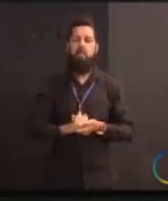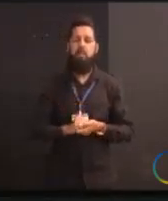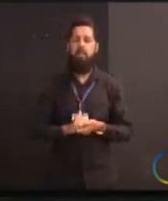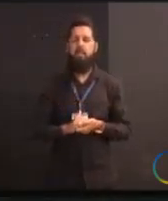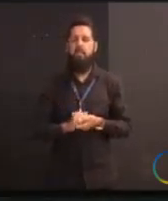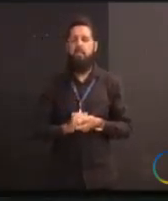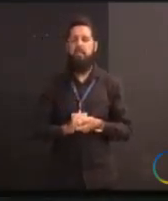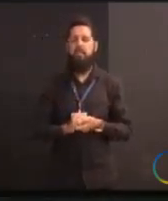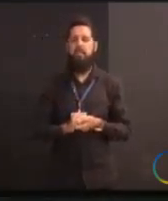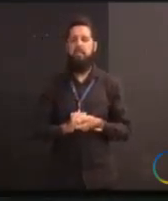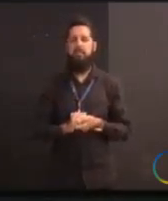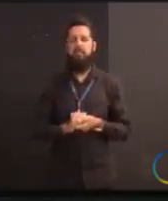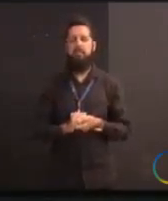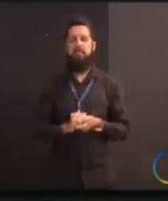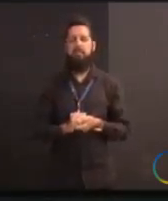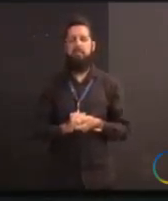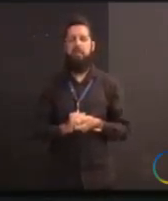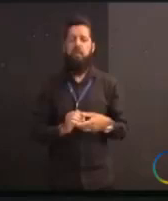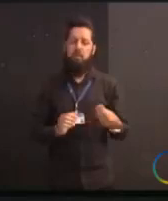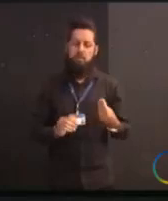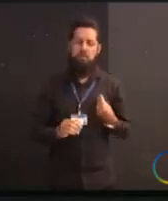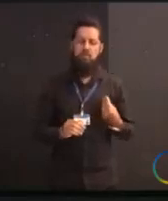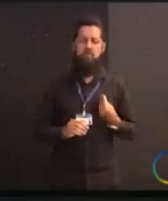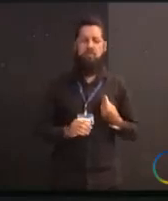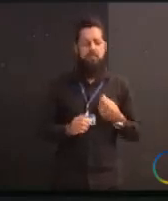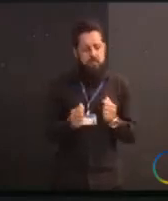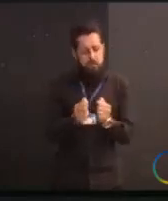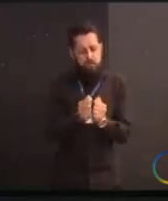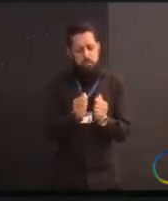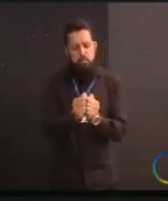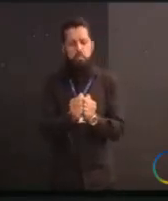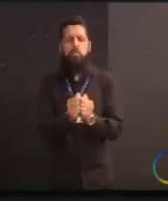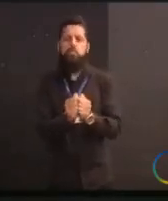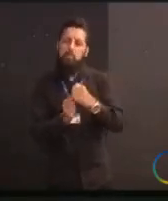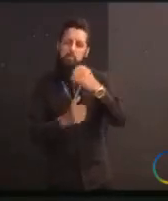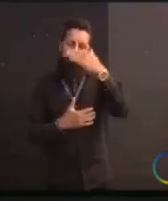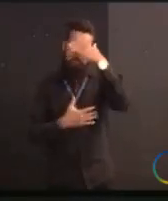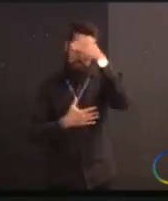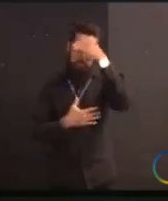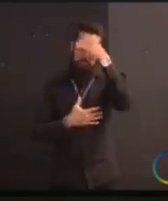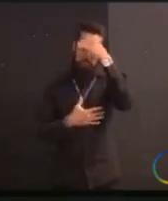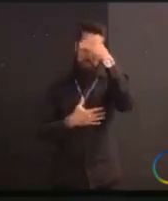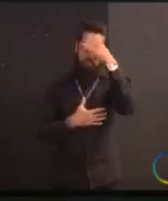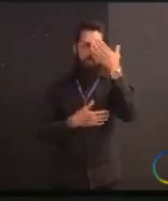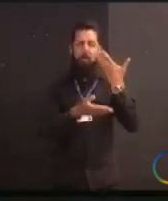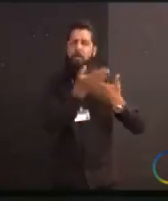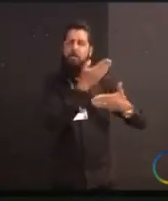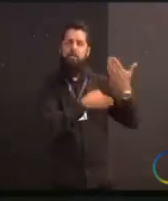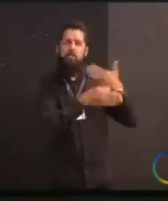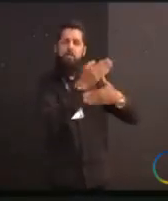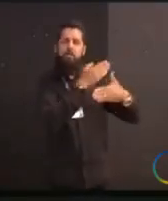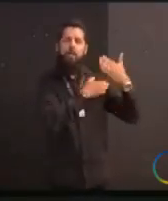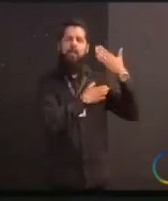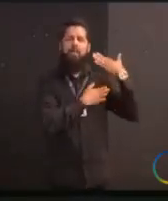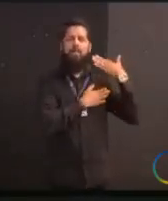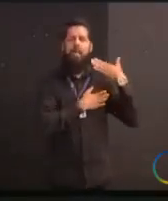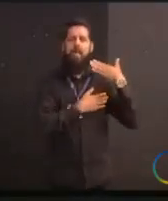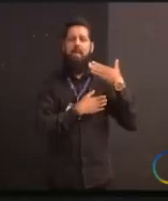eu pude conviver com ele. Antigamente eu dizia, que privilégio, tirei a